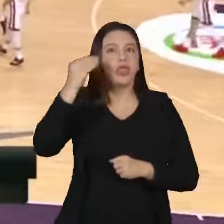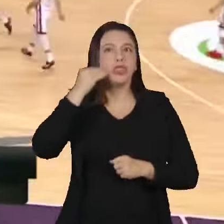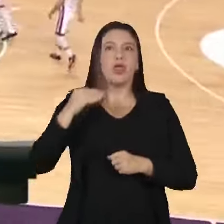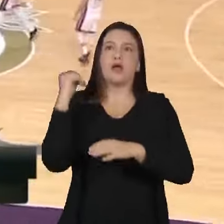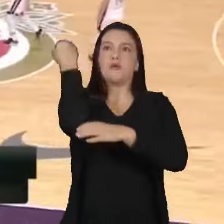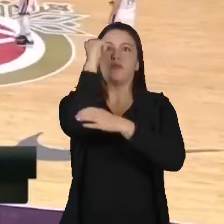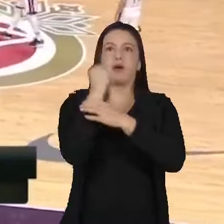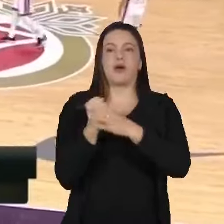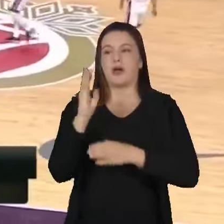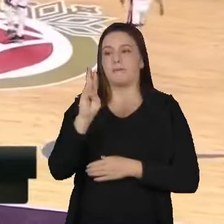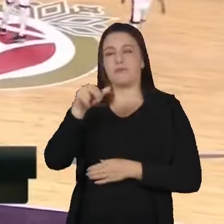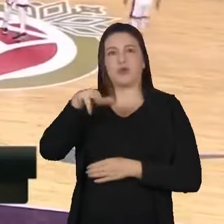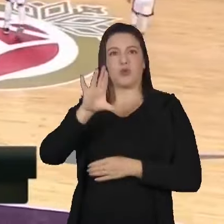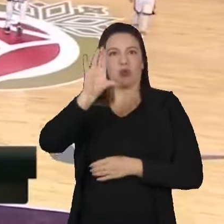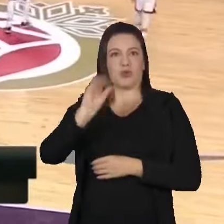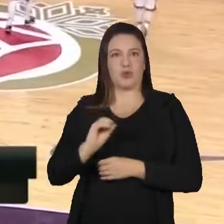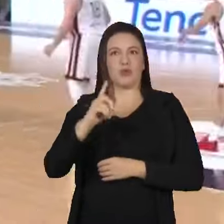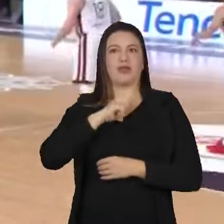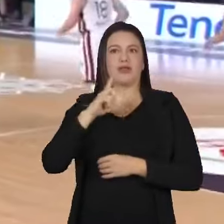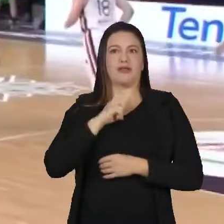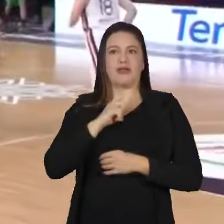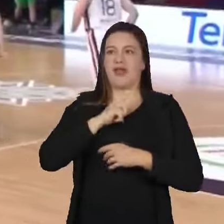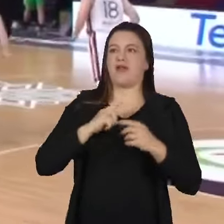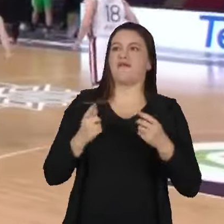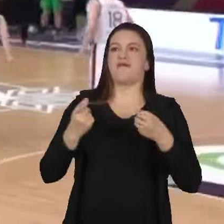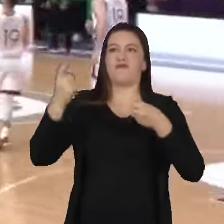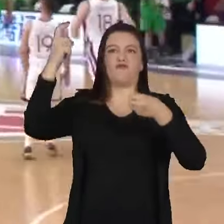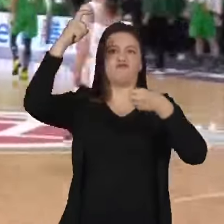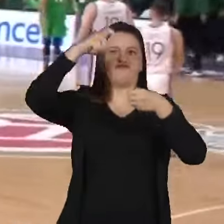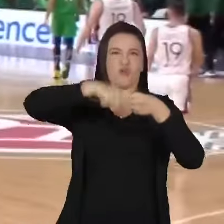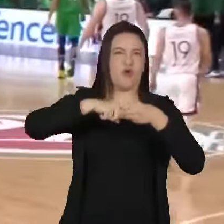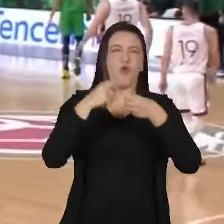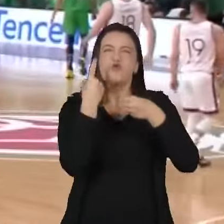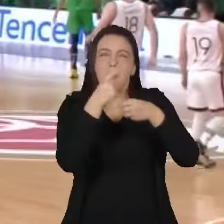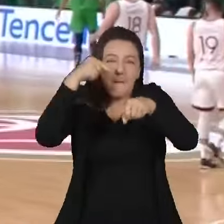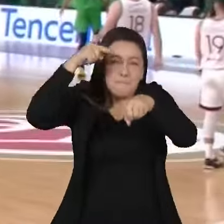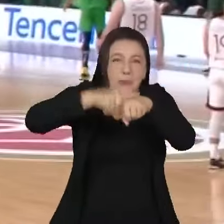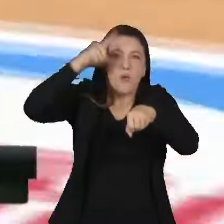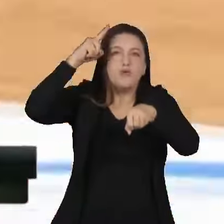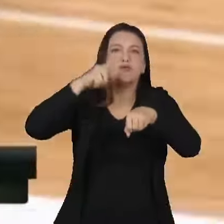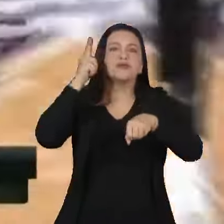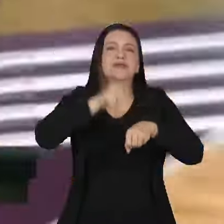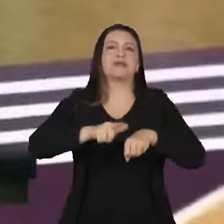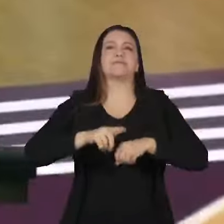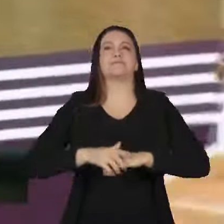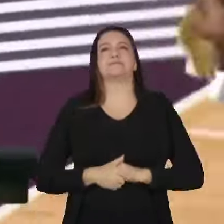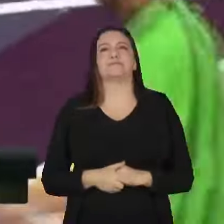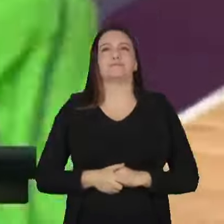de Bruno Caboclo, da quadra de defesa, no último segundo.